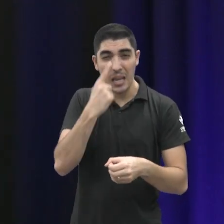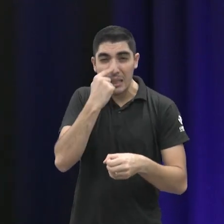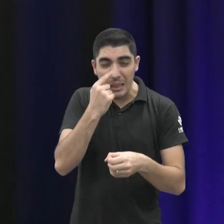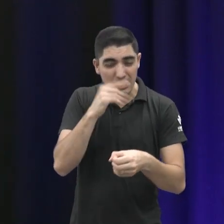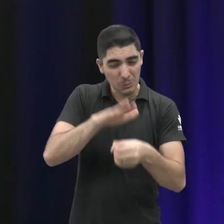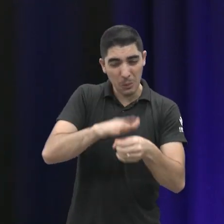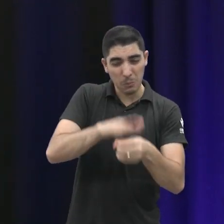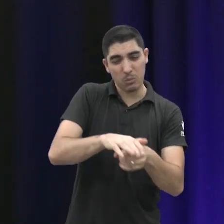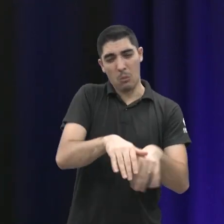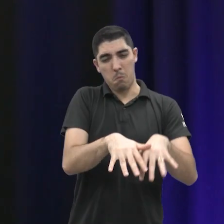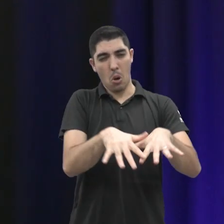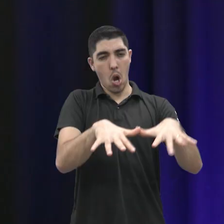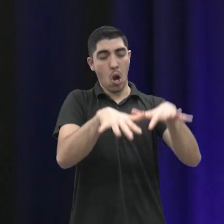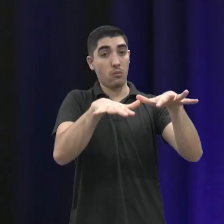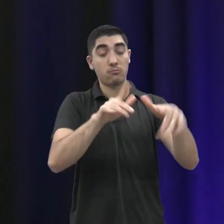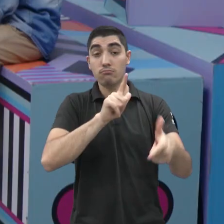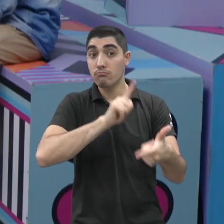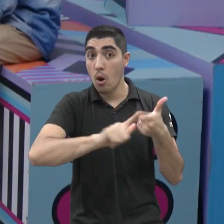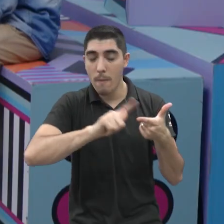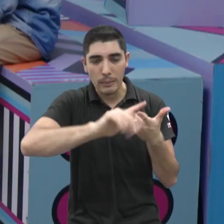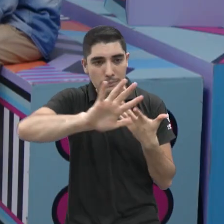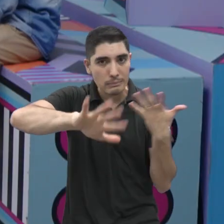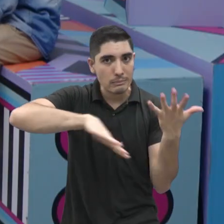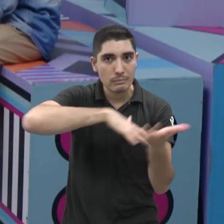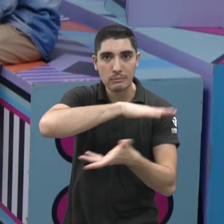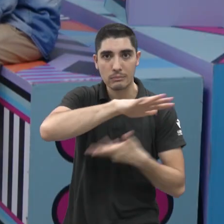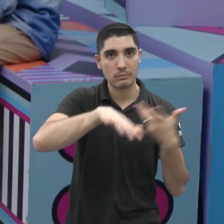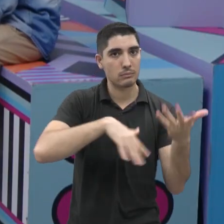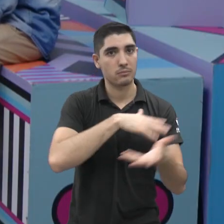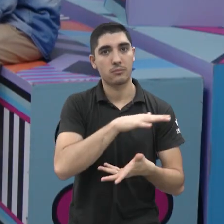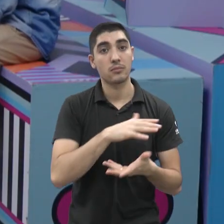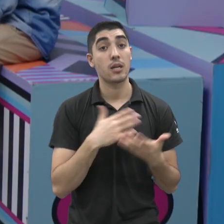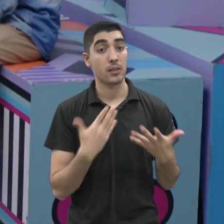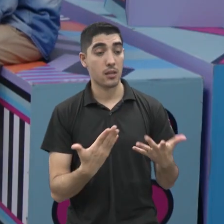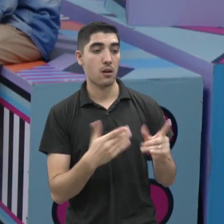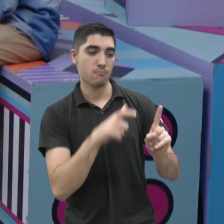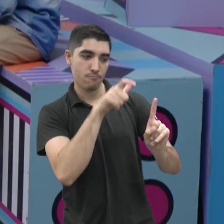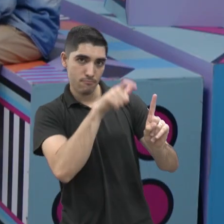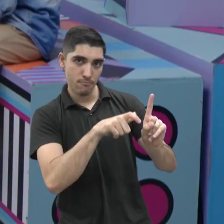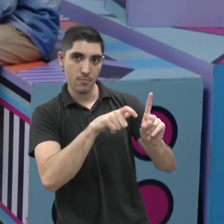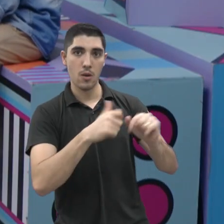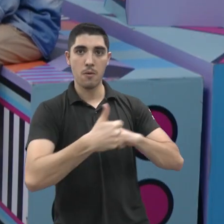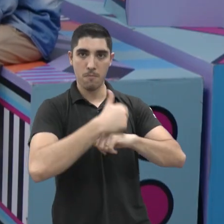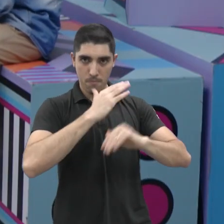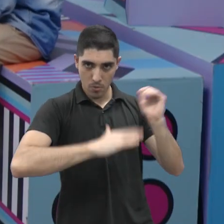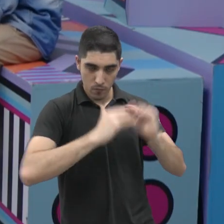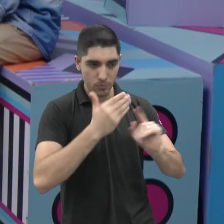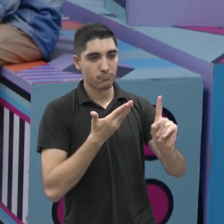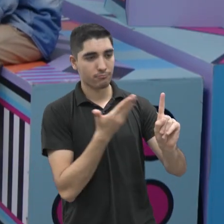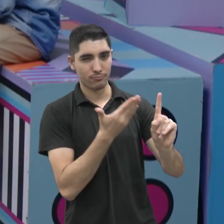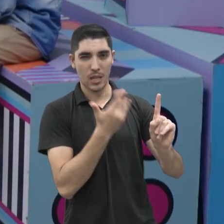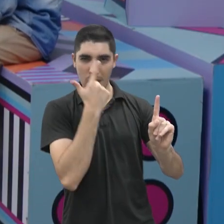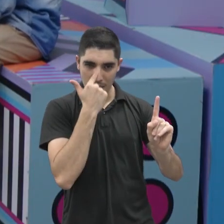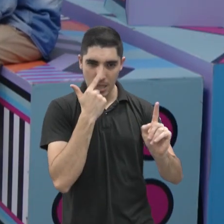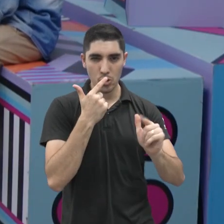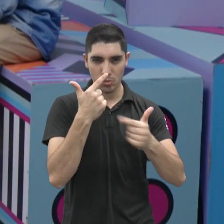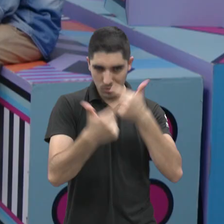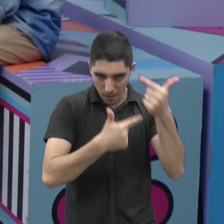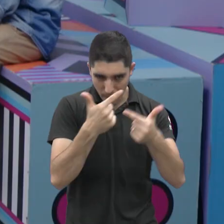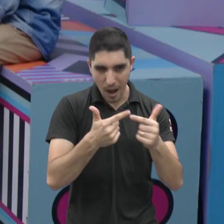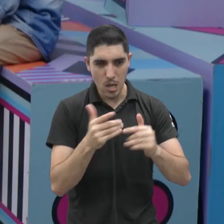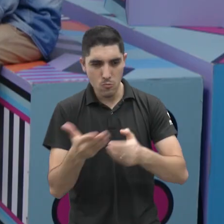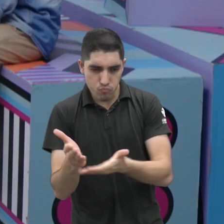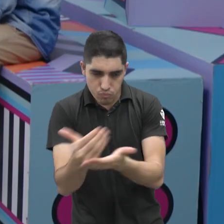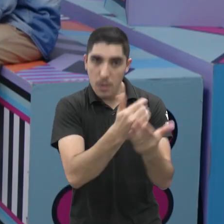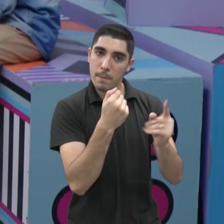caos. Né? Uma nota, então, os garis deveriam ser mais bem valorizados. Sem dúvida, né? sem dúvida. Pela